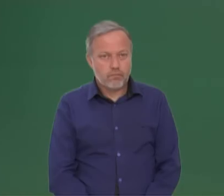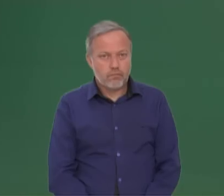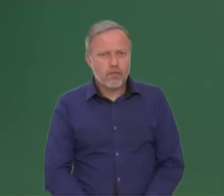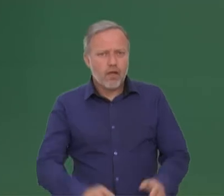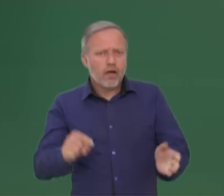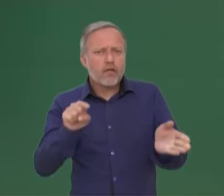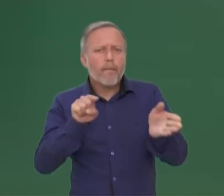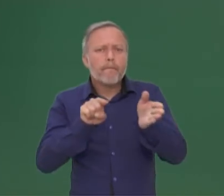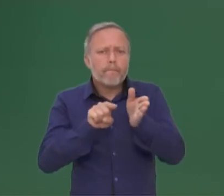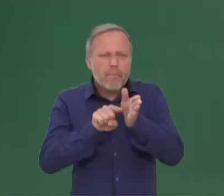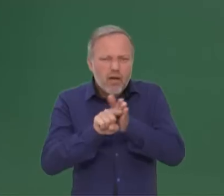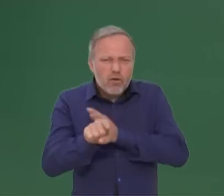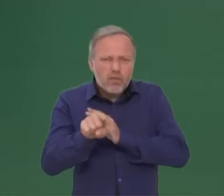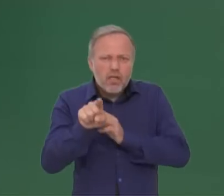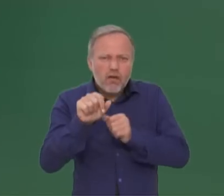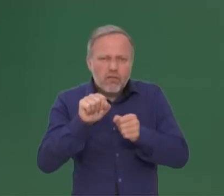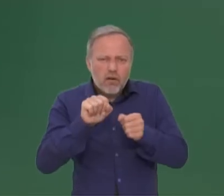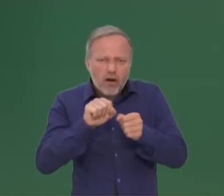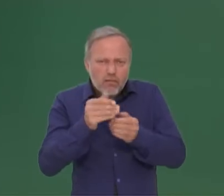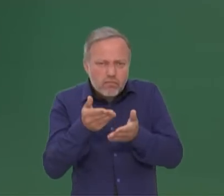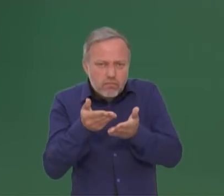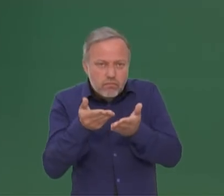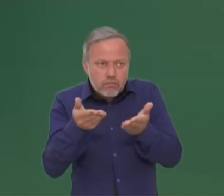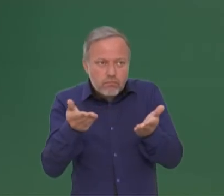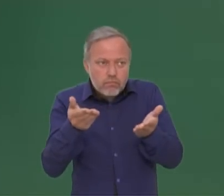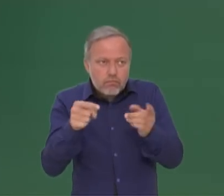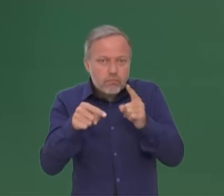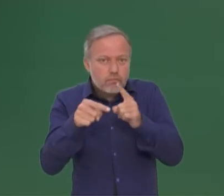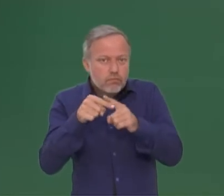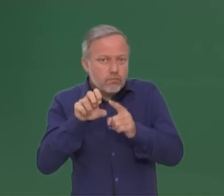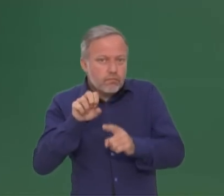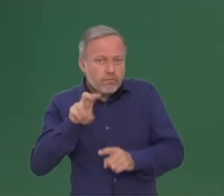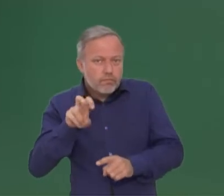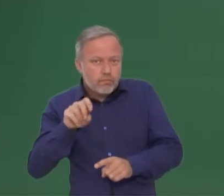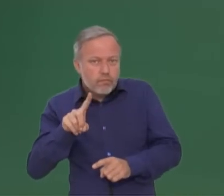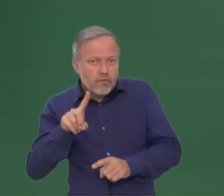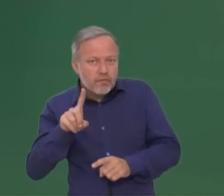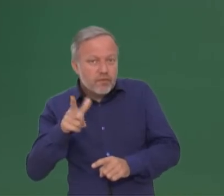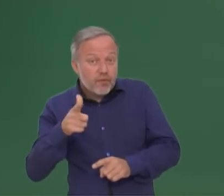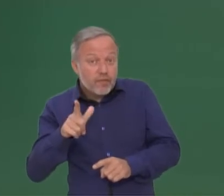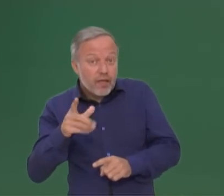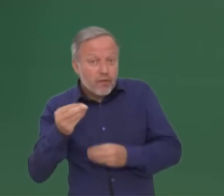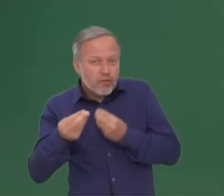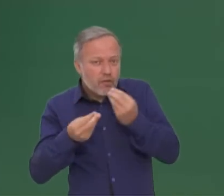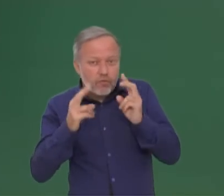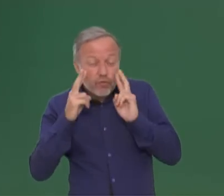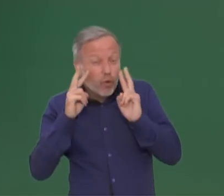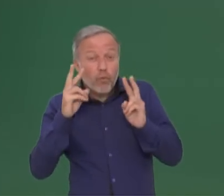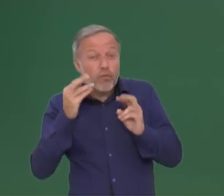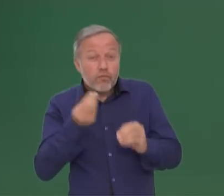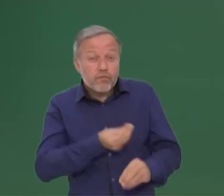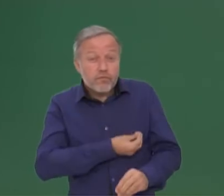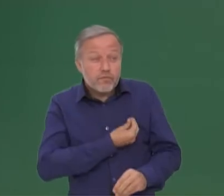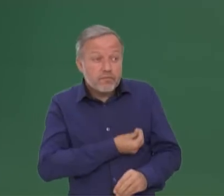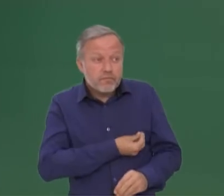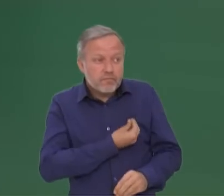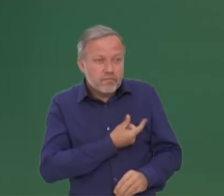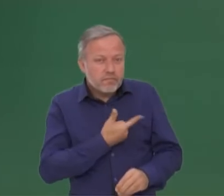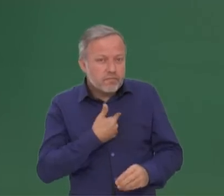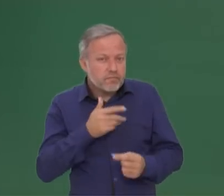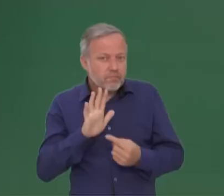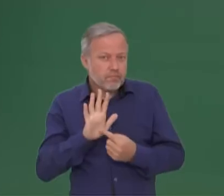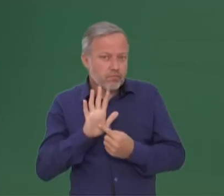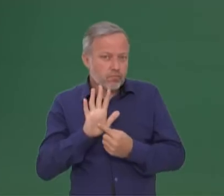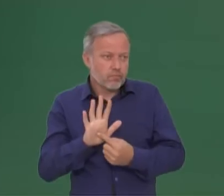Que pergunta que eu faço para vocês, né? Por que os vírus não são considerados seres vivos? Eu vou apresentar